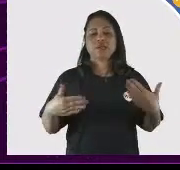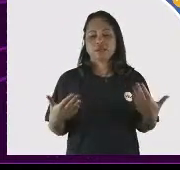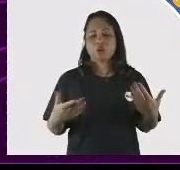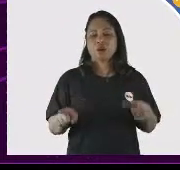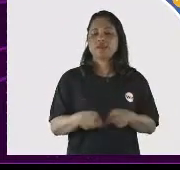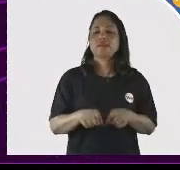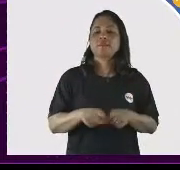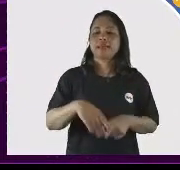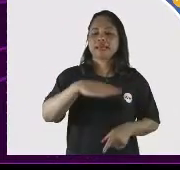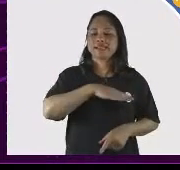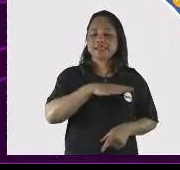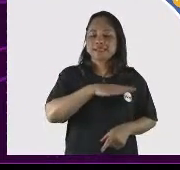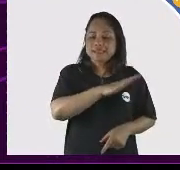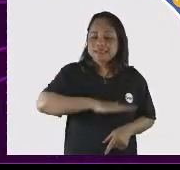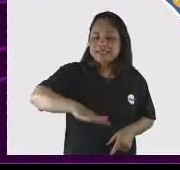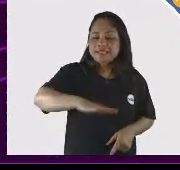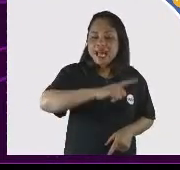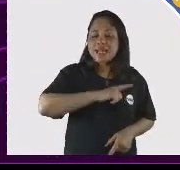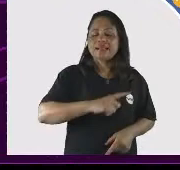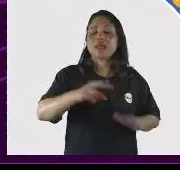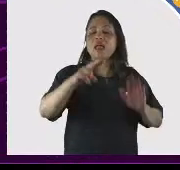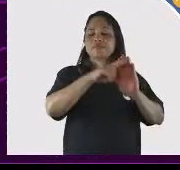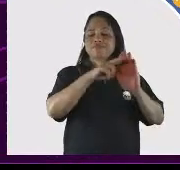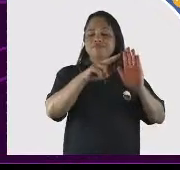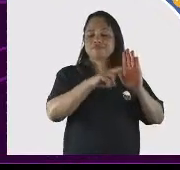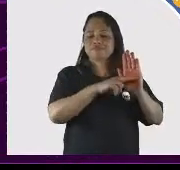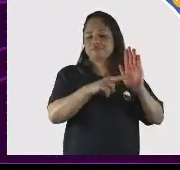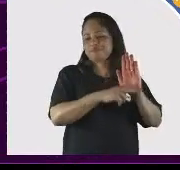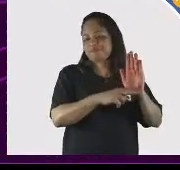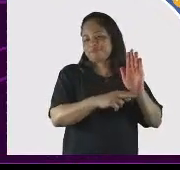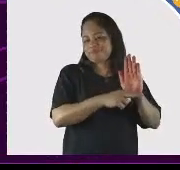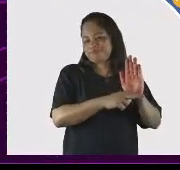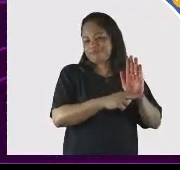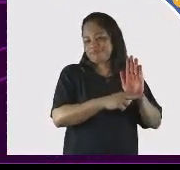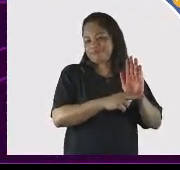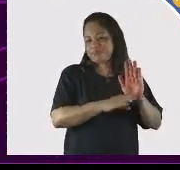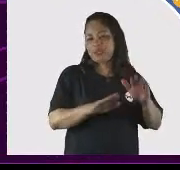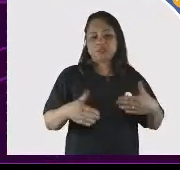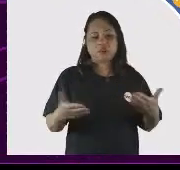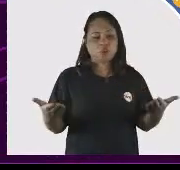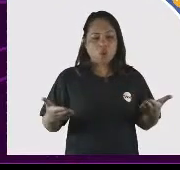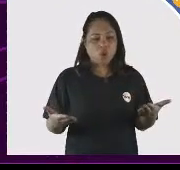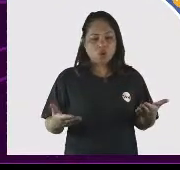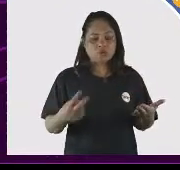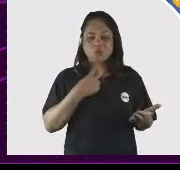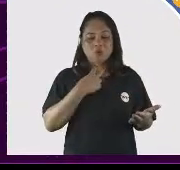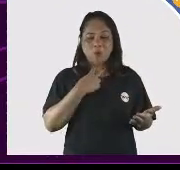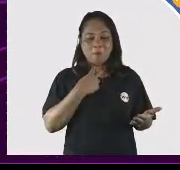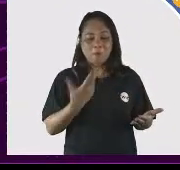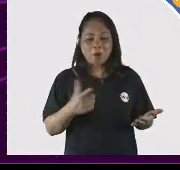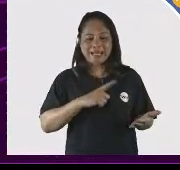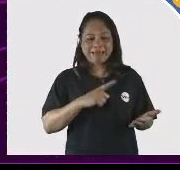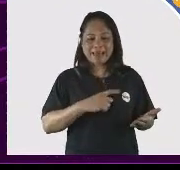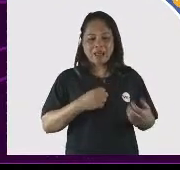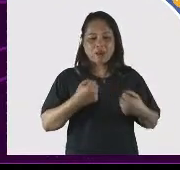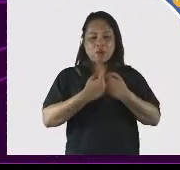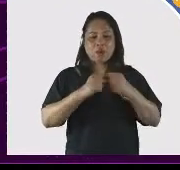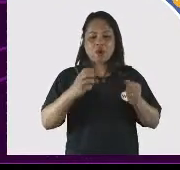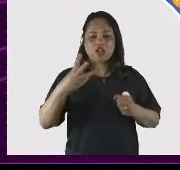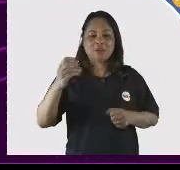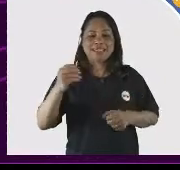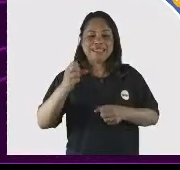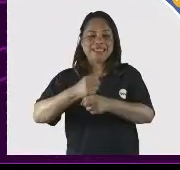os municípios possuem normas Então não é possível você rodar hoje com ônibus de 30 anos